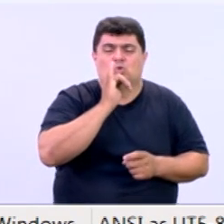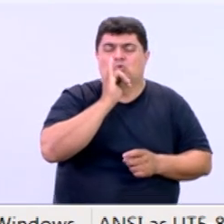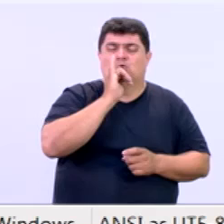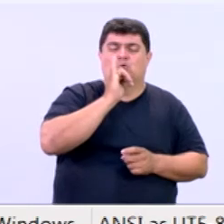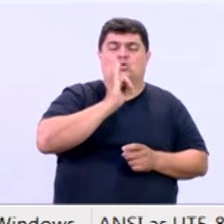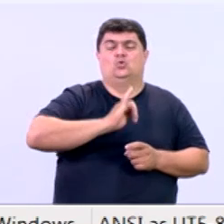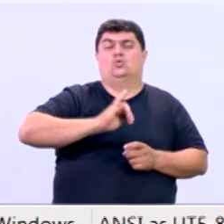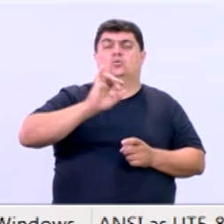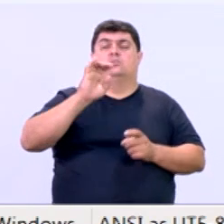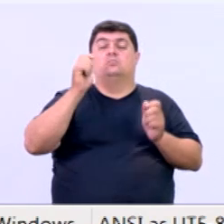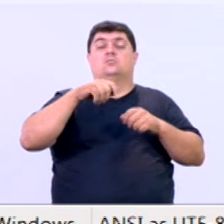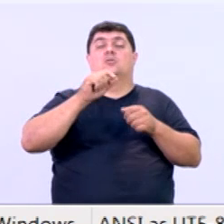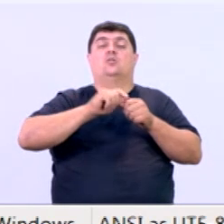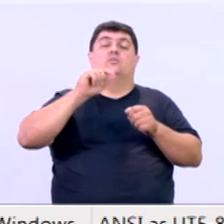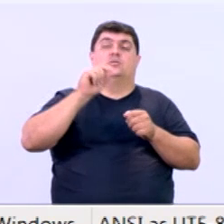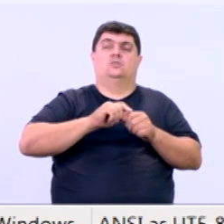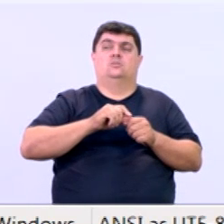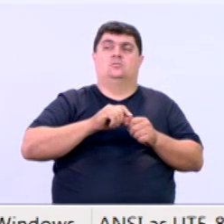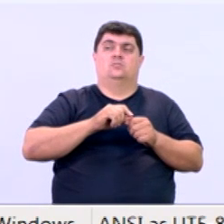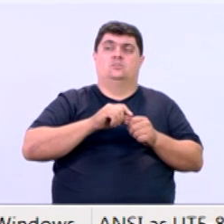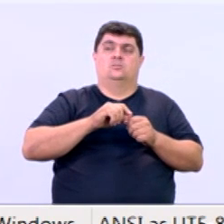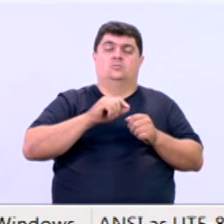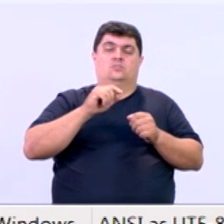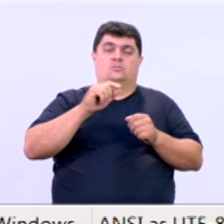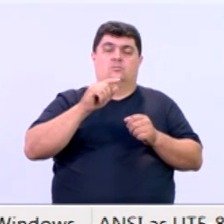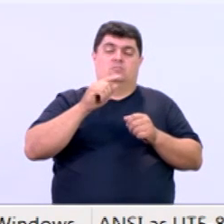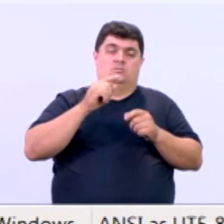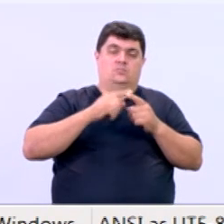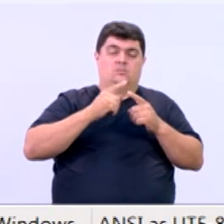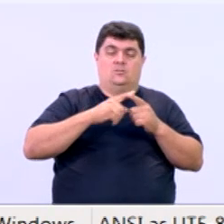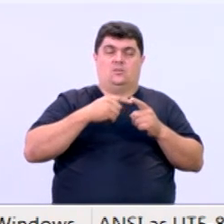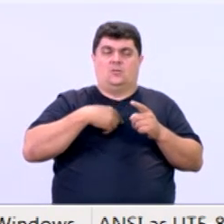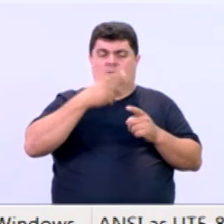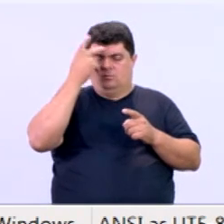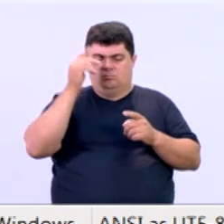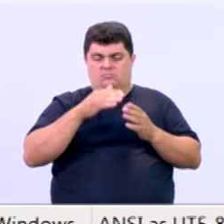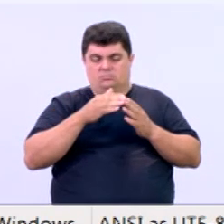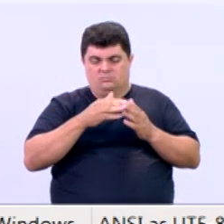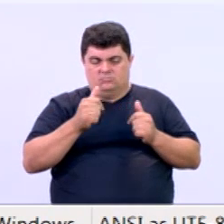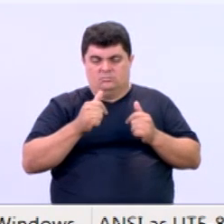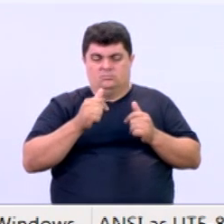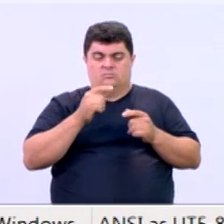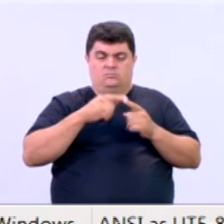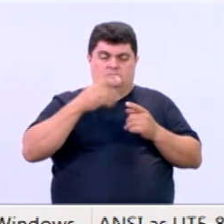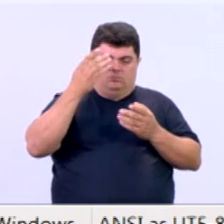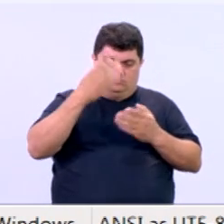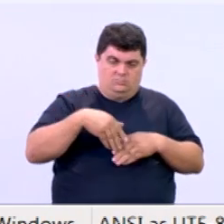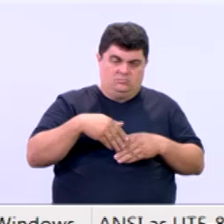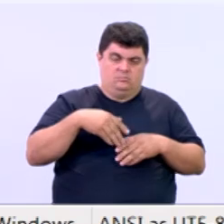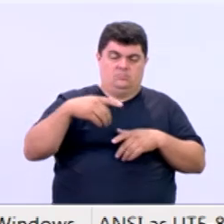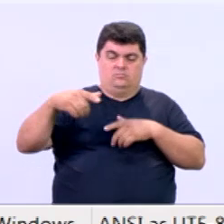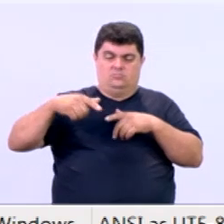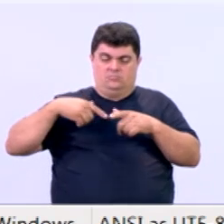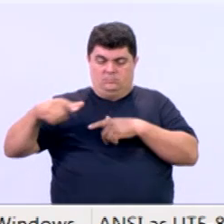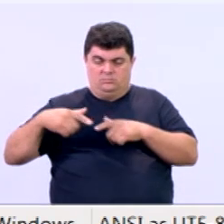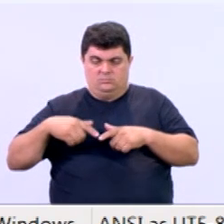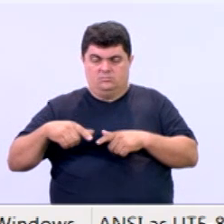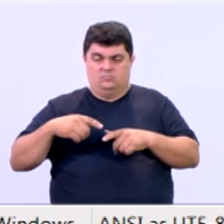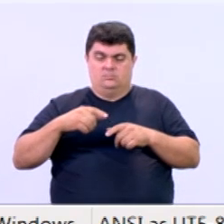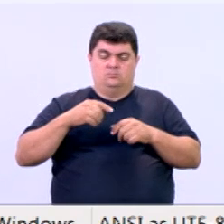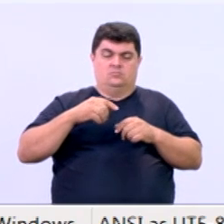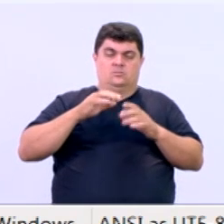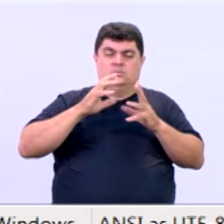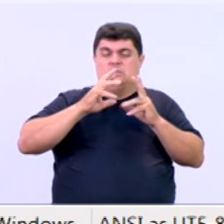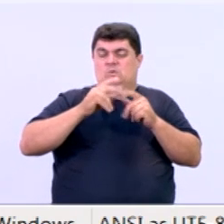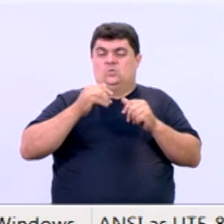a gente pode fazer, do que realmente você ser cobrado na avaliação ou no teste, o que isso